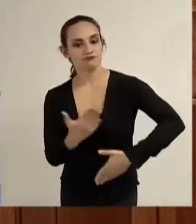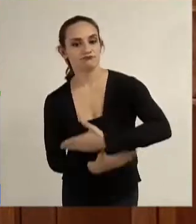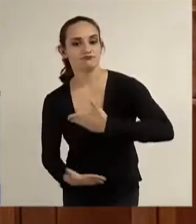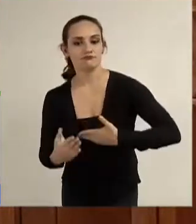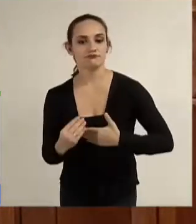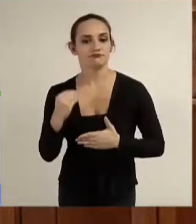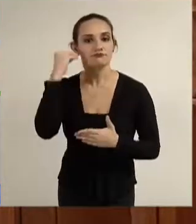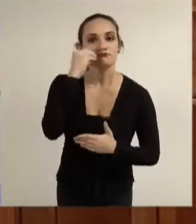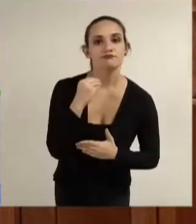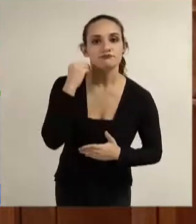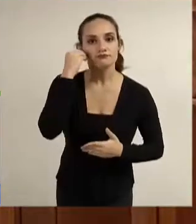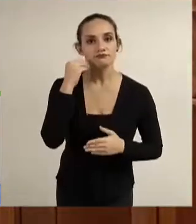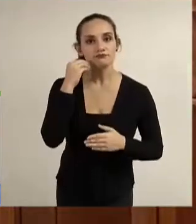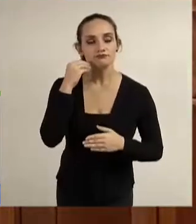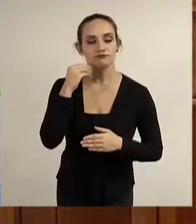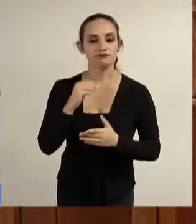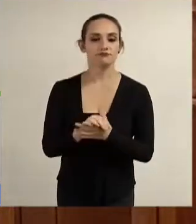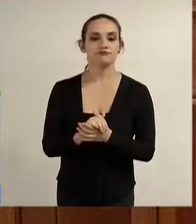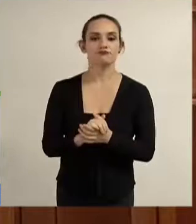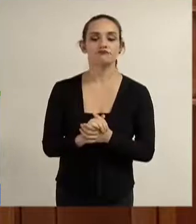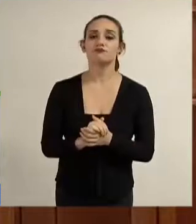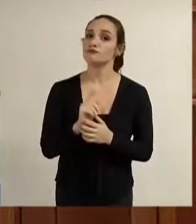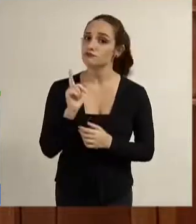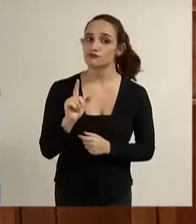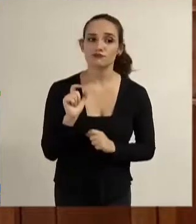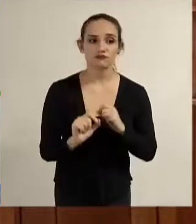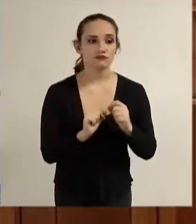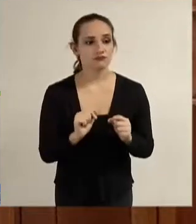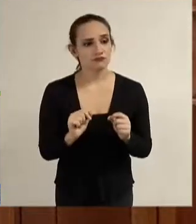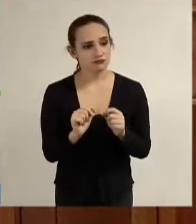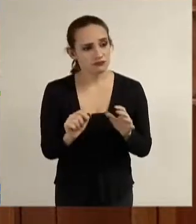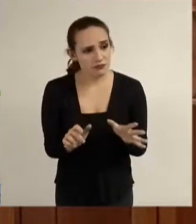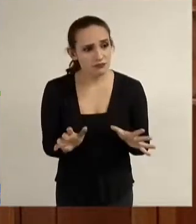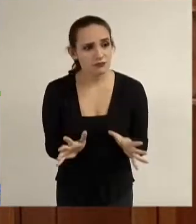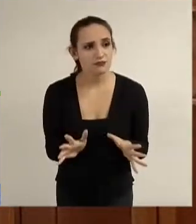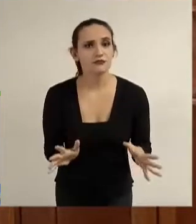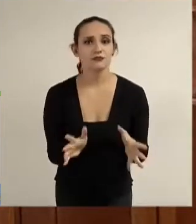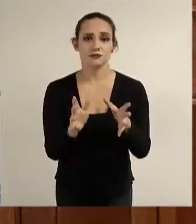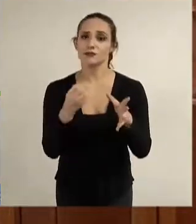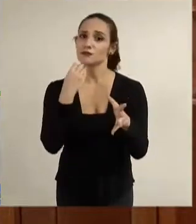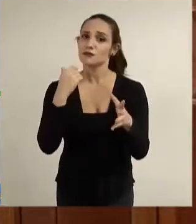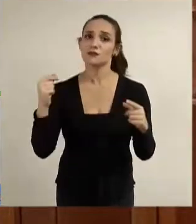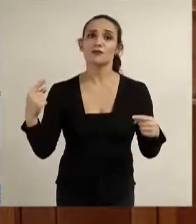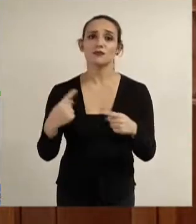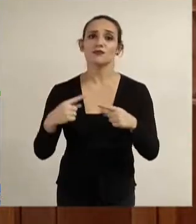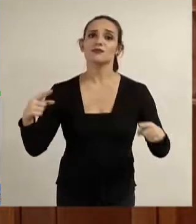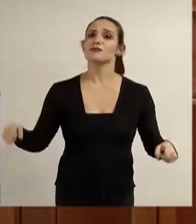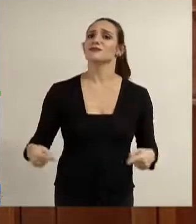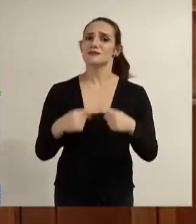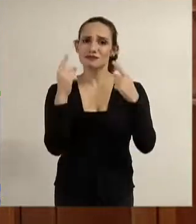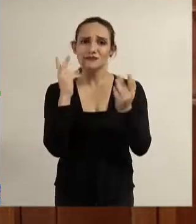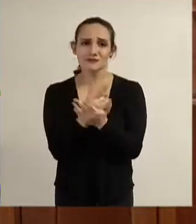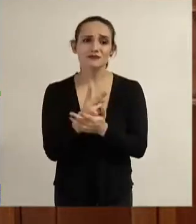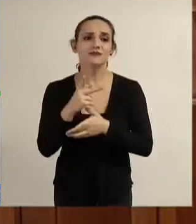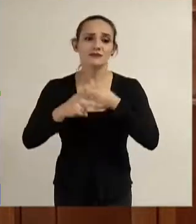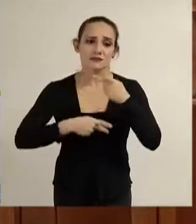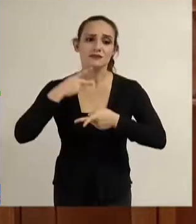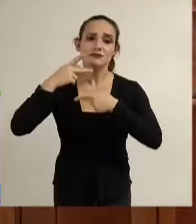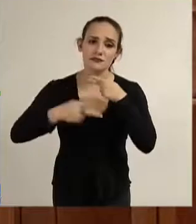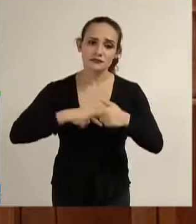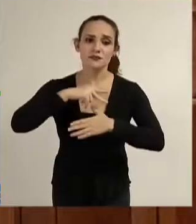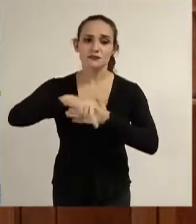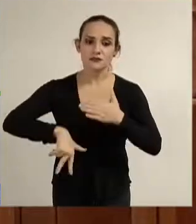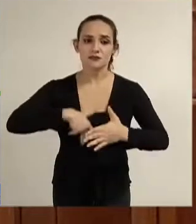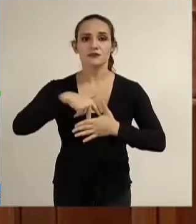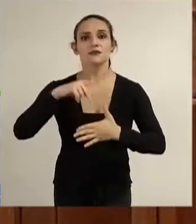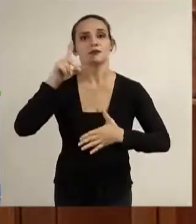essas experiências, e que, na verdade, vem a calhar com aquilo que a gente, reiteradas vezes, tem usado essa